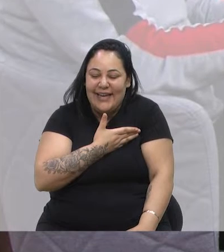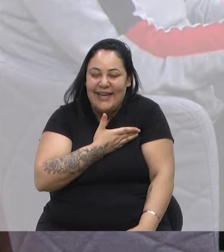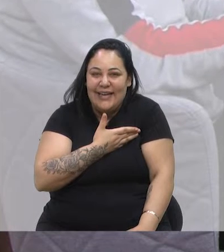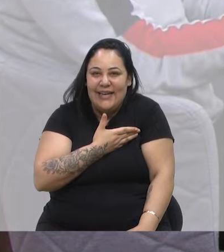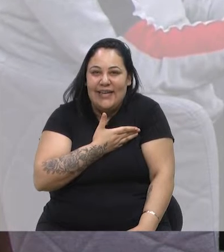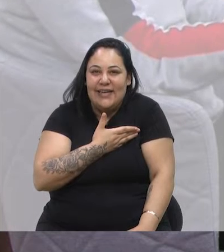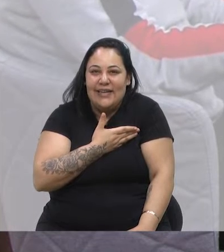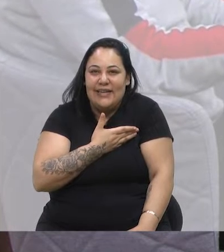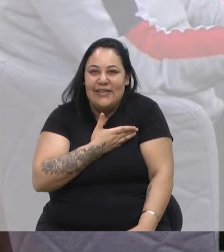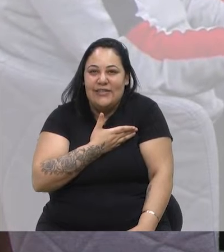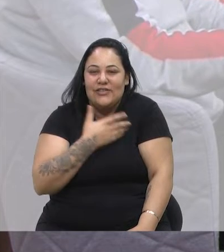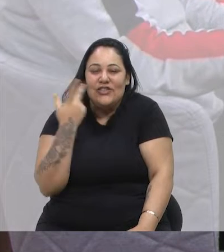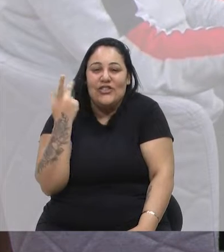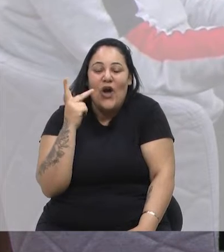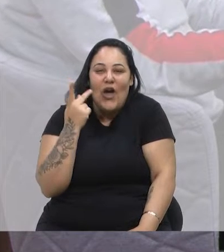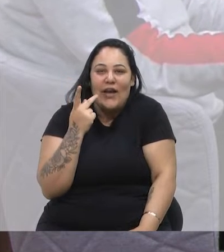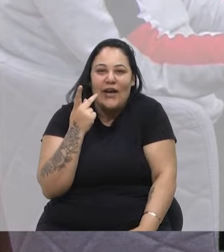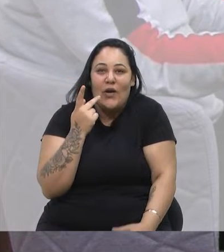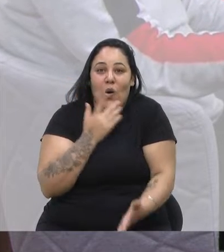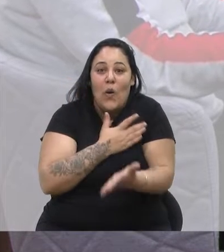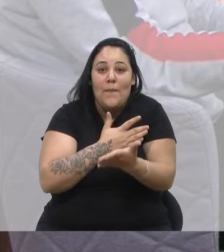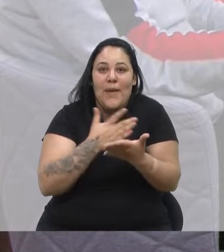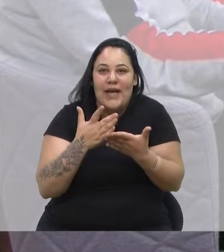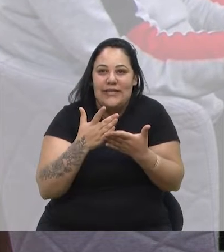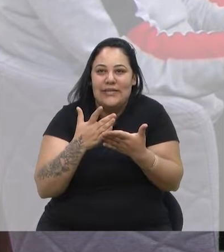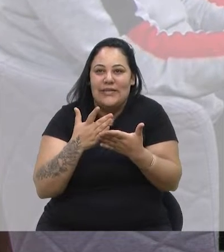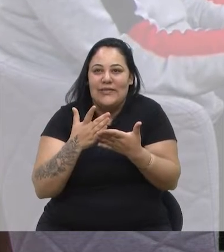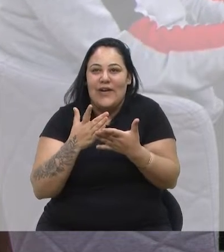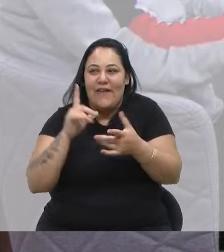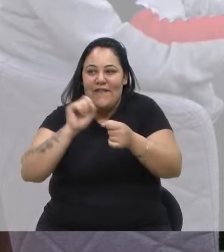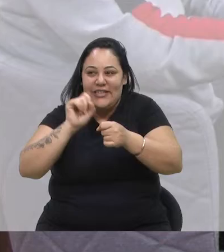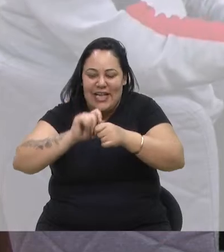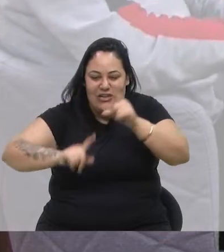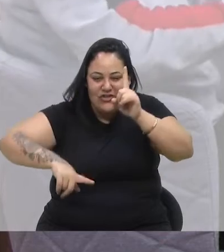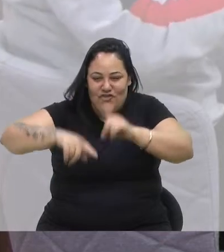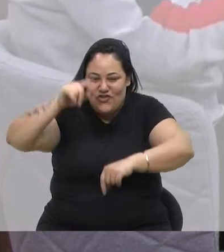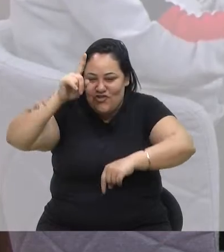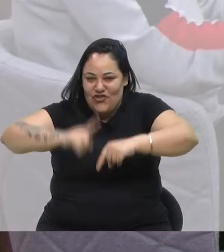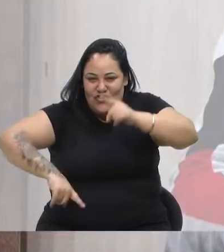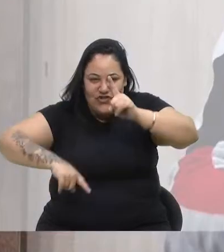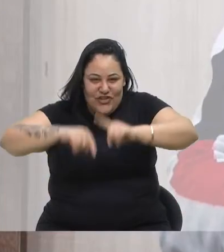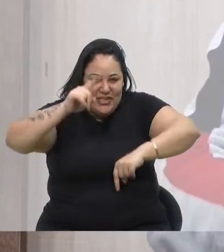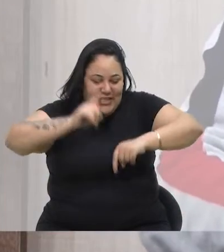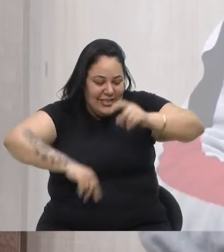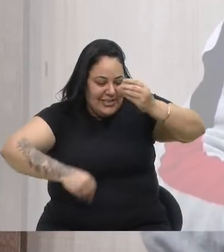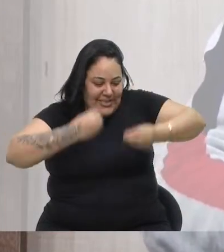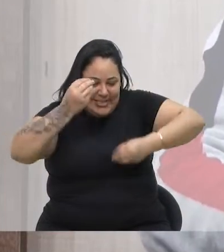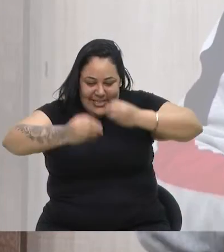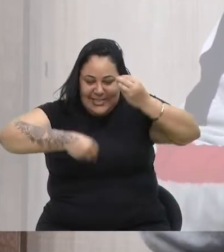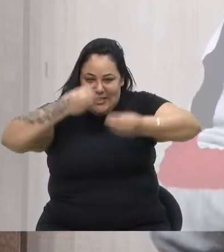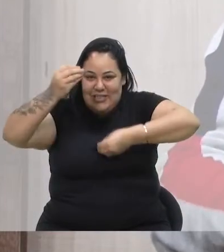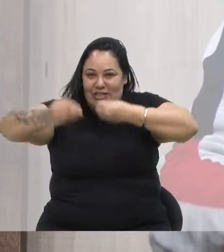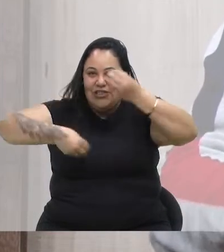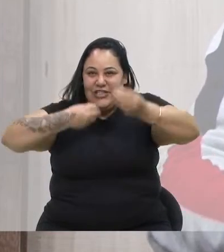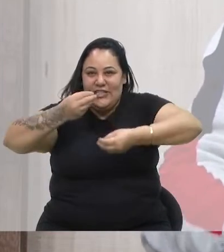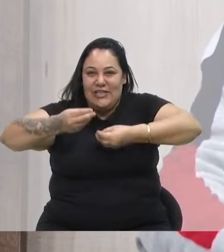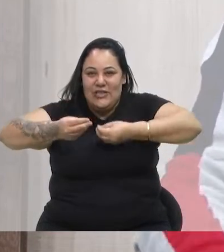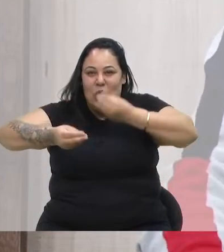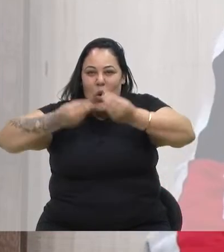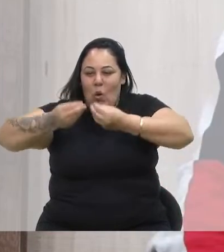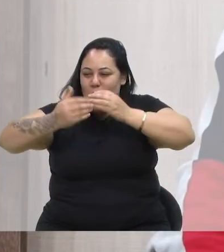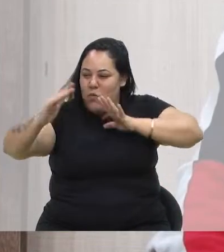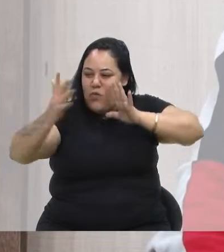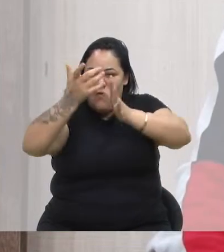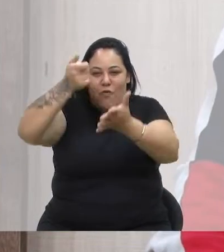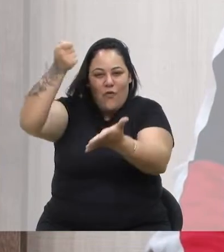seus parceiros de aventura, ou parceiras, como queiram, começam a colocar a mão na massa, começam a sentir de